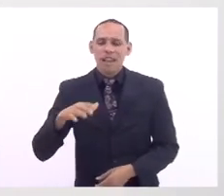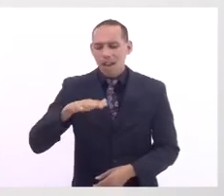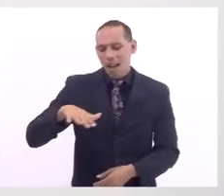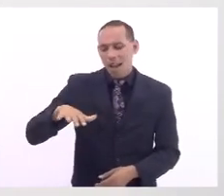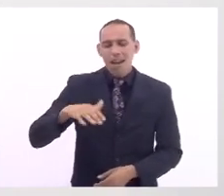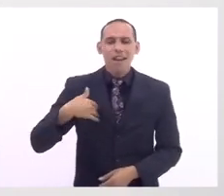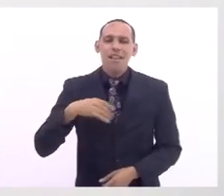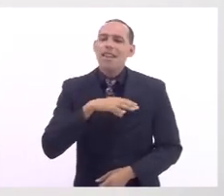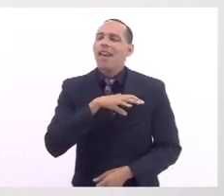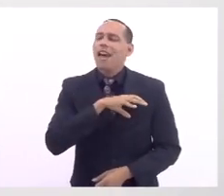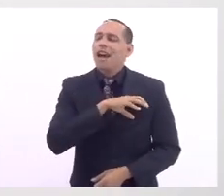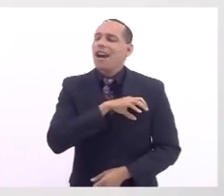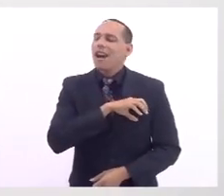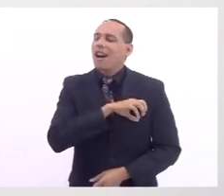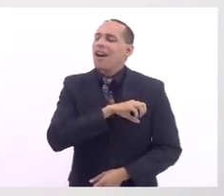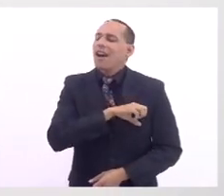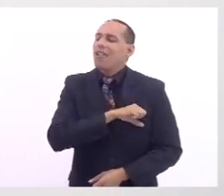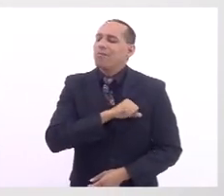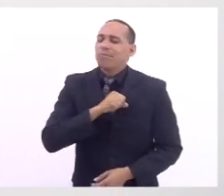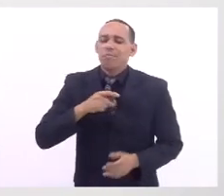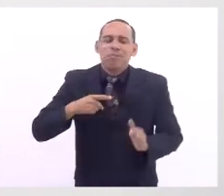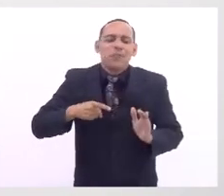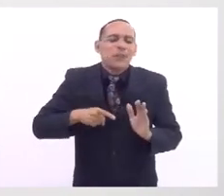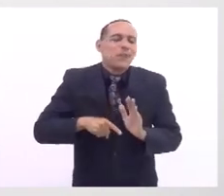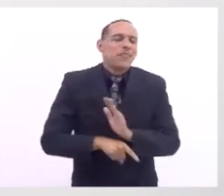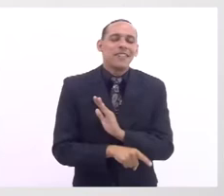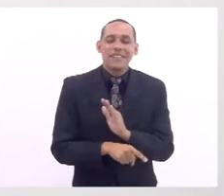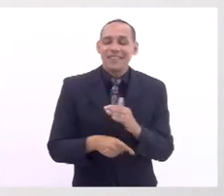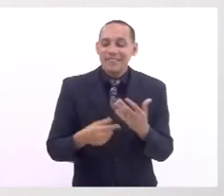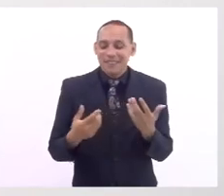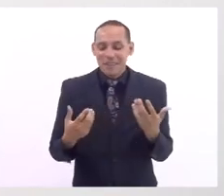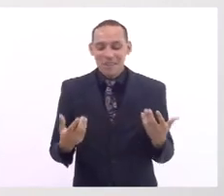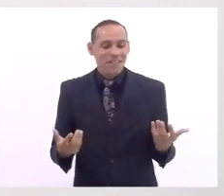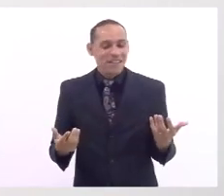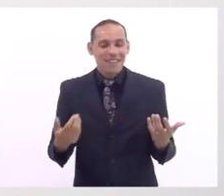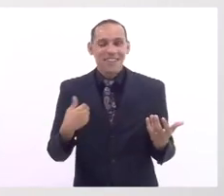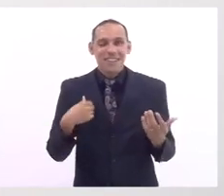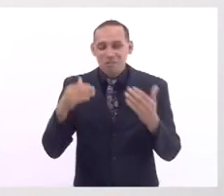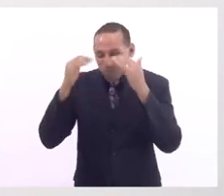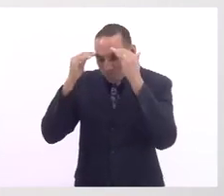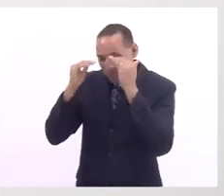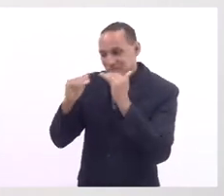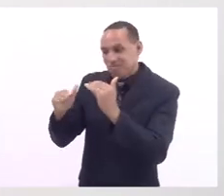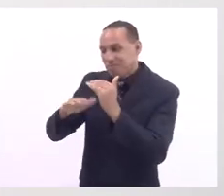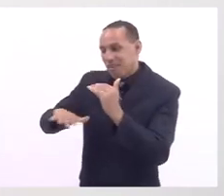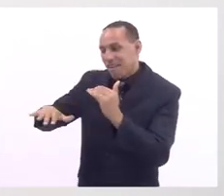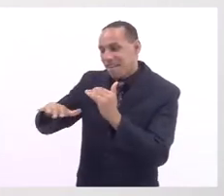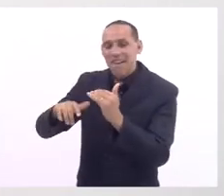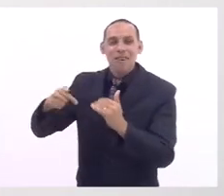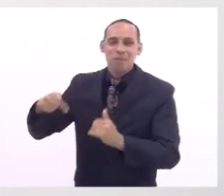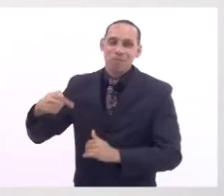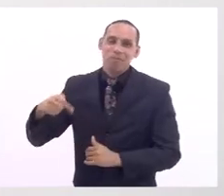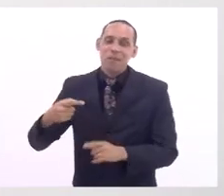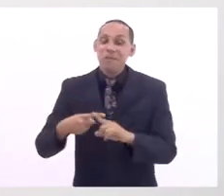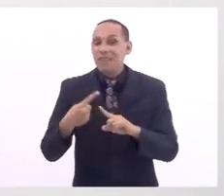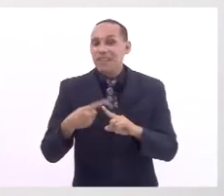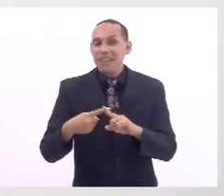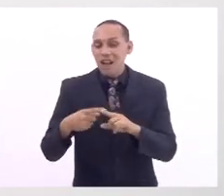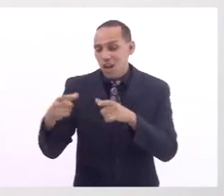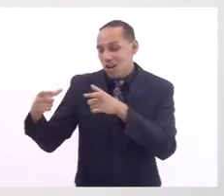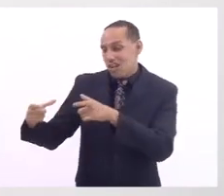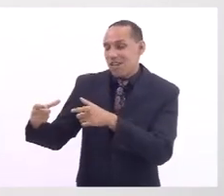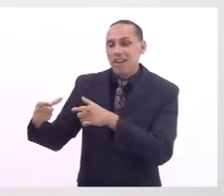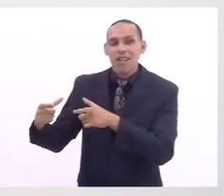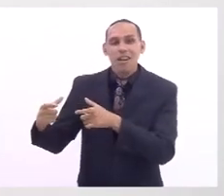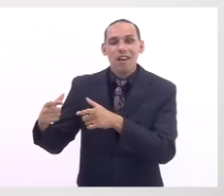território que eu amo profundamente eu tenho profundo respeito e admiração por esse lugar porque foi um